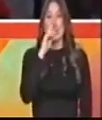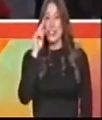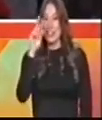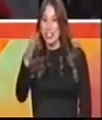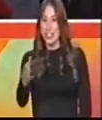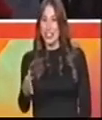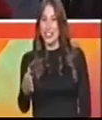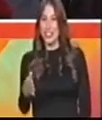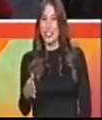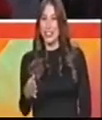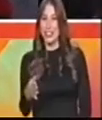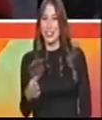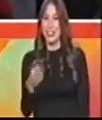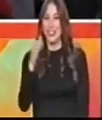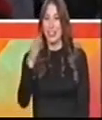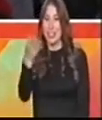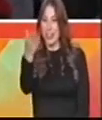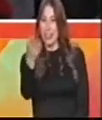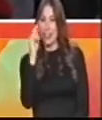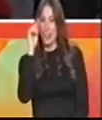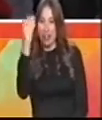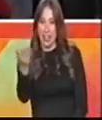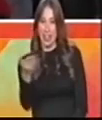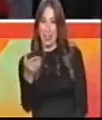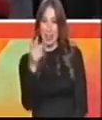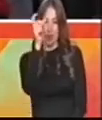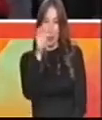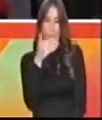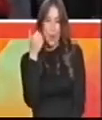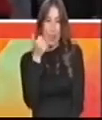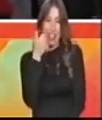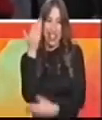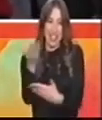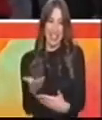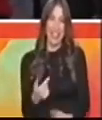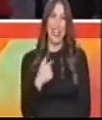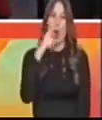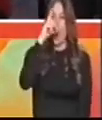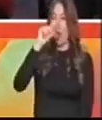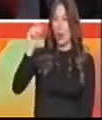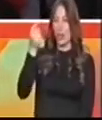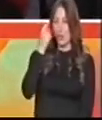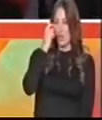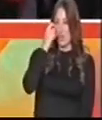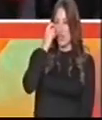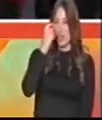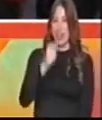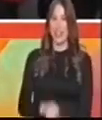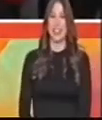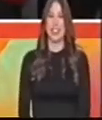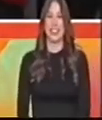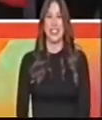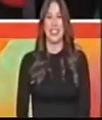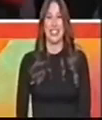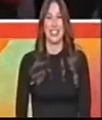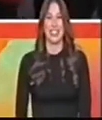só um bocadinho para um lado ou para o outro, Pedrinho. Olha, olha aquele borracho que está ali no monitor. Sabes no que monitor. Ao longe vejo mal. Vês mal? Sónia.